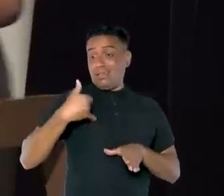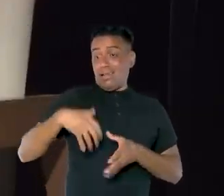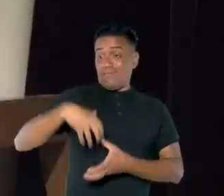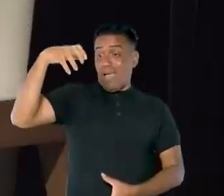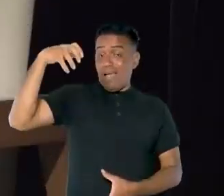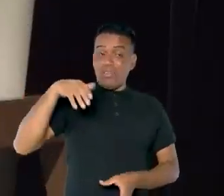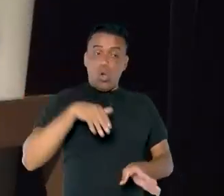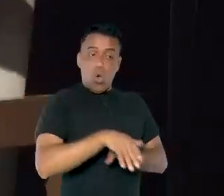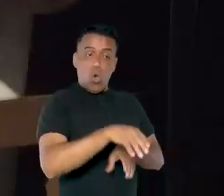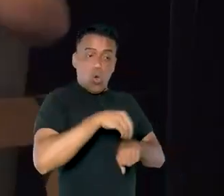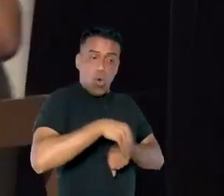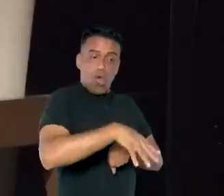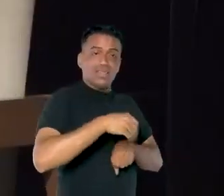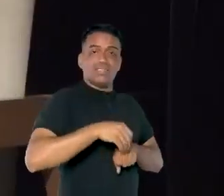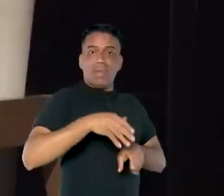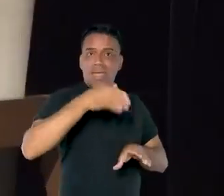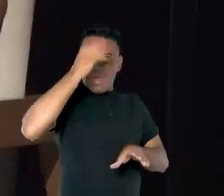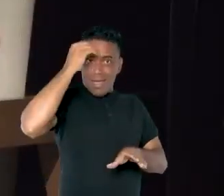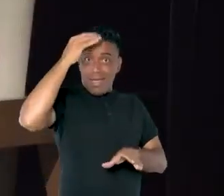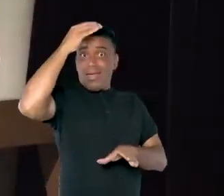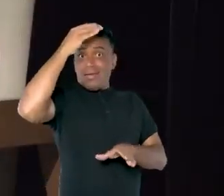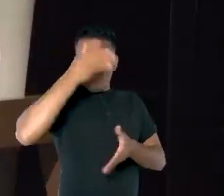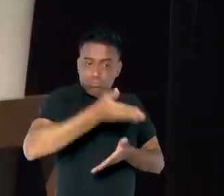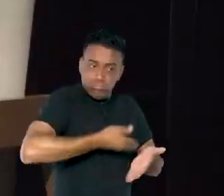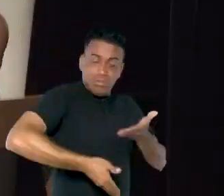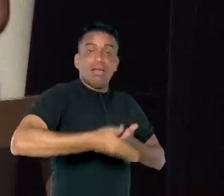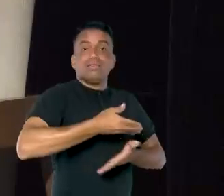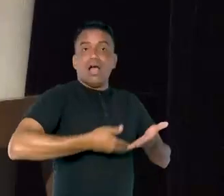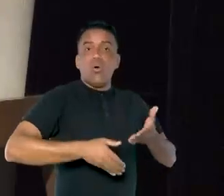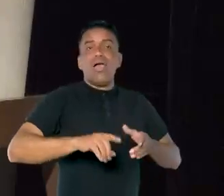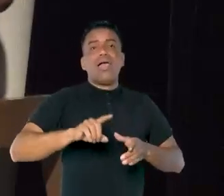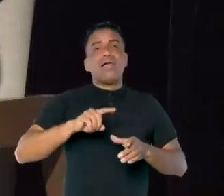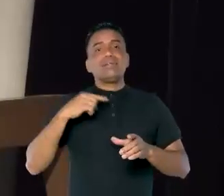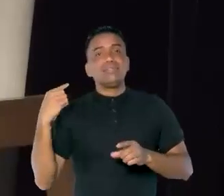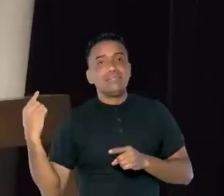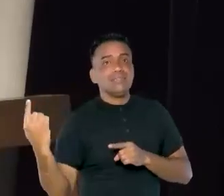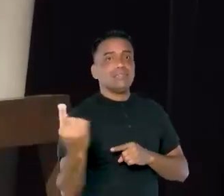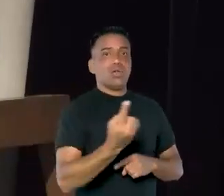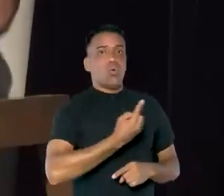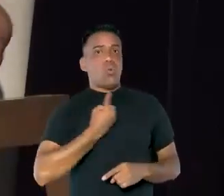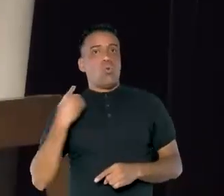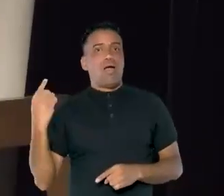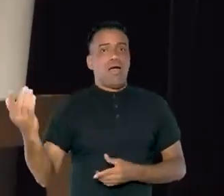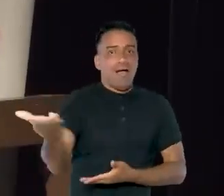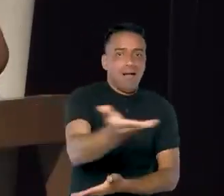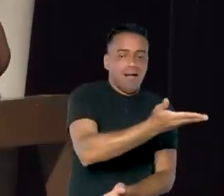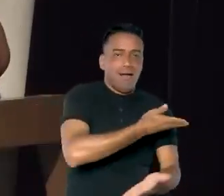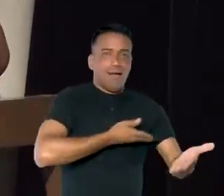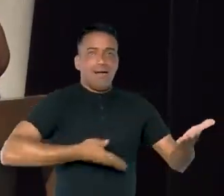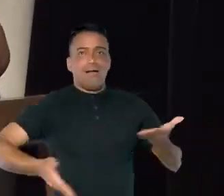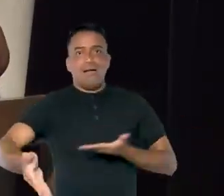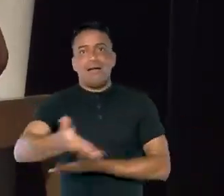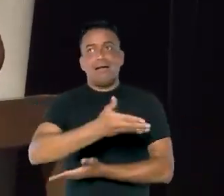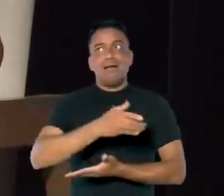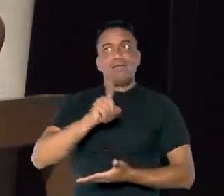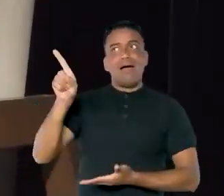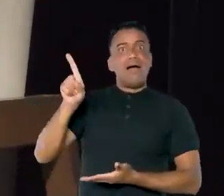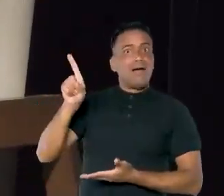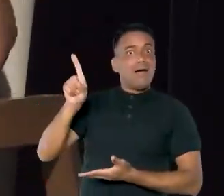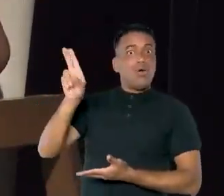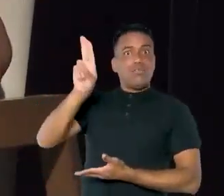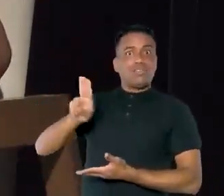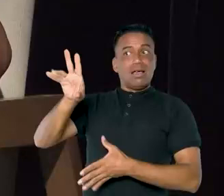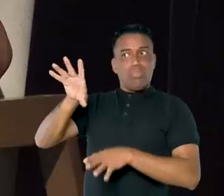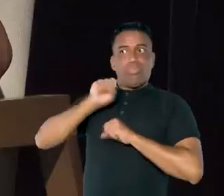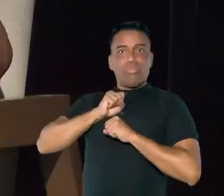isso que a gente fala que o conhecimento ele é um conhecimento circular. Né? Ele não é um conhecimento que a gente adquire na universidade. A